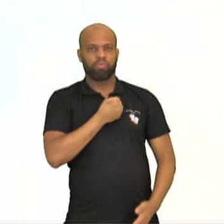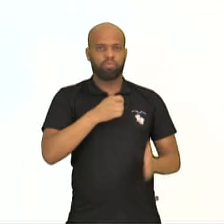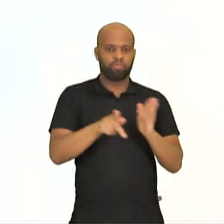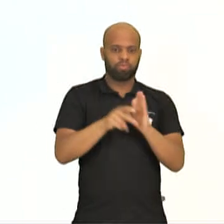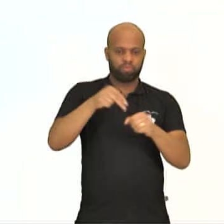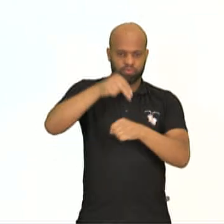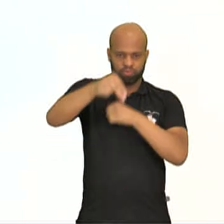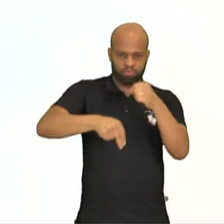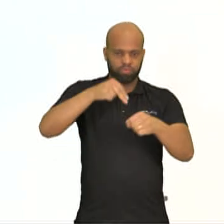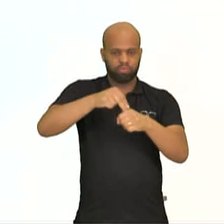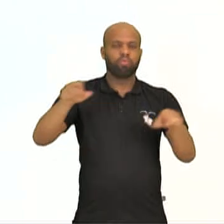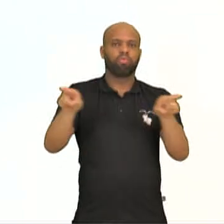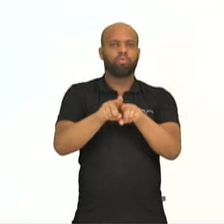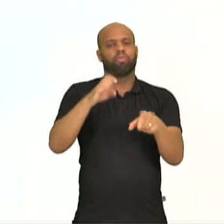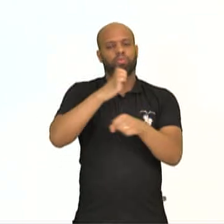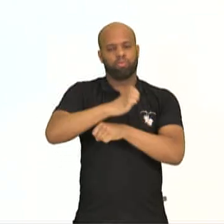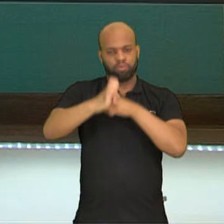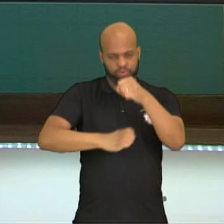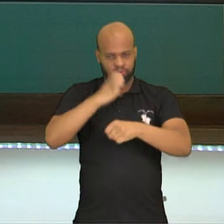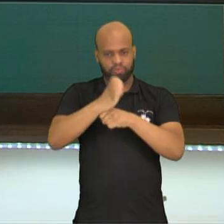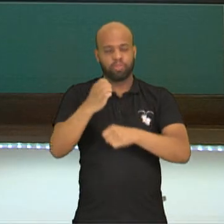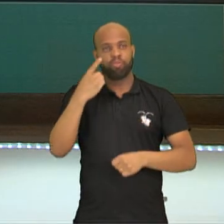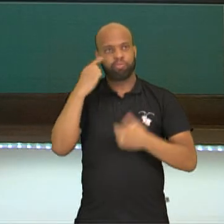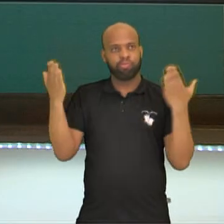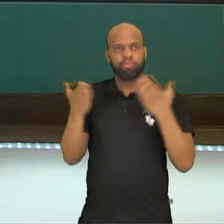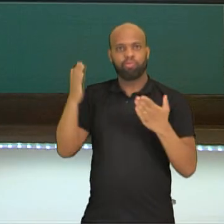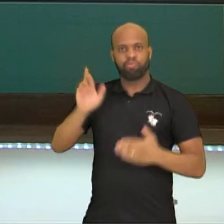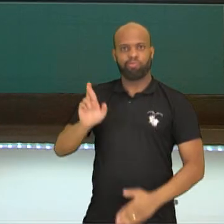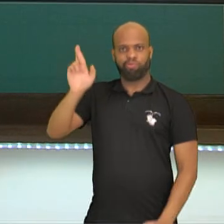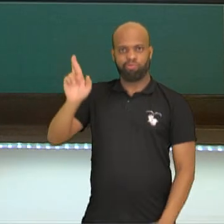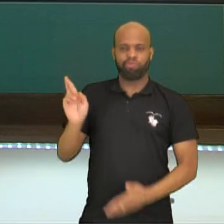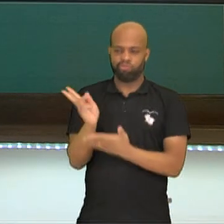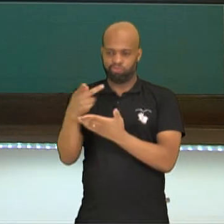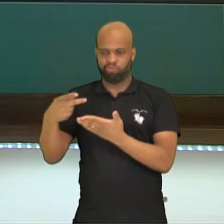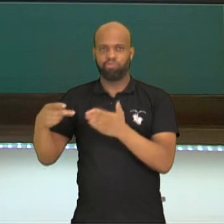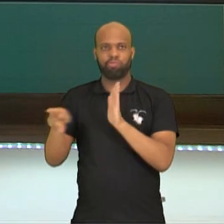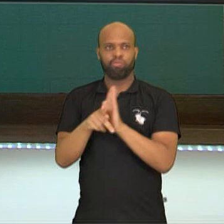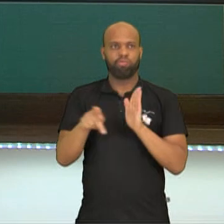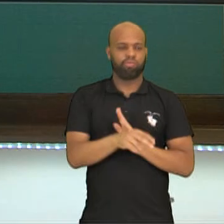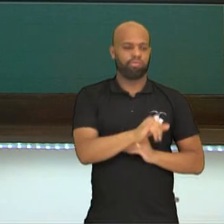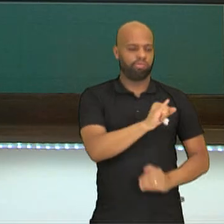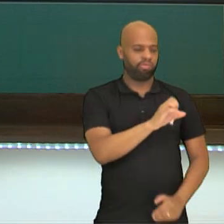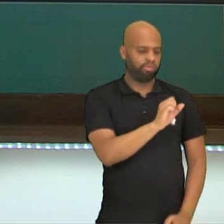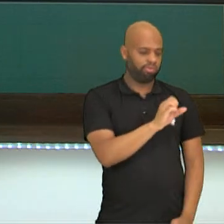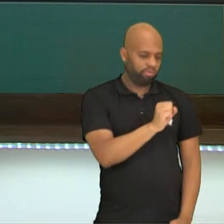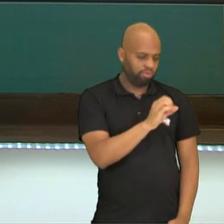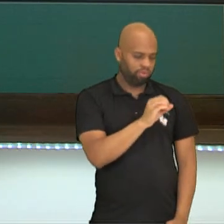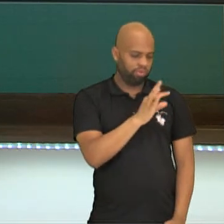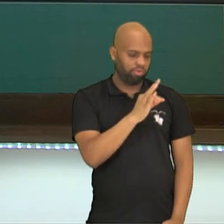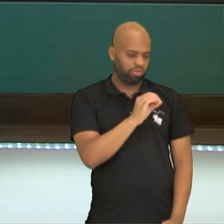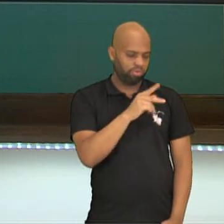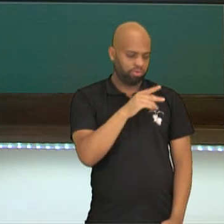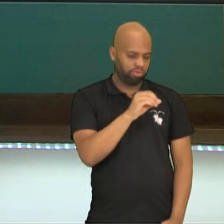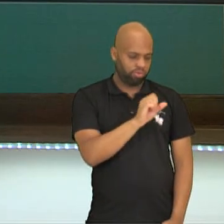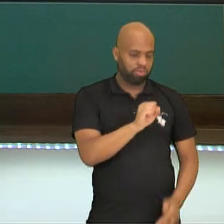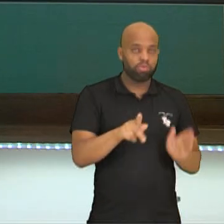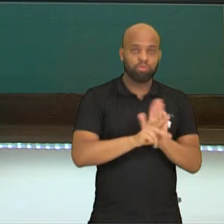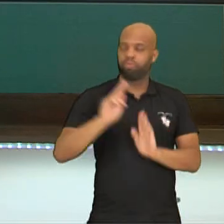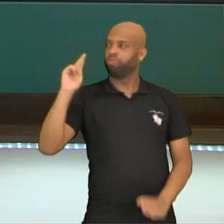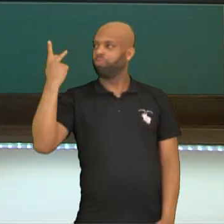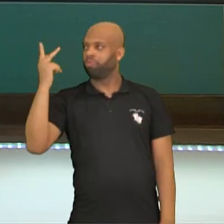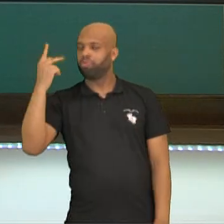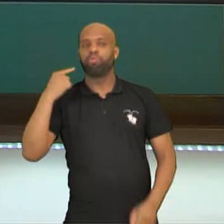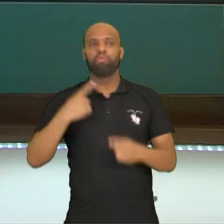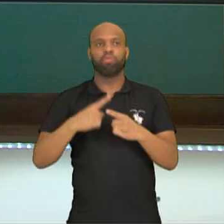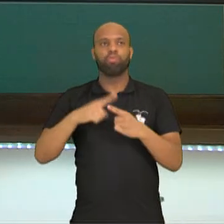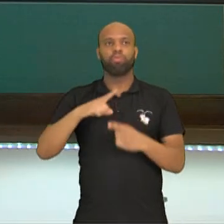e também de elétrons. Aqui a gente tem uma representação dos isótopos do hidrogênio. Esses isótopos do hidrogênio,